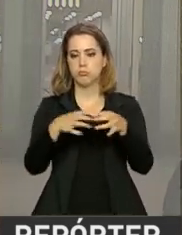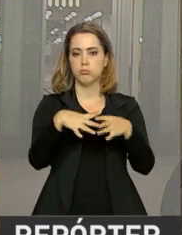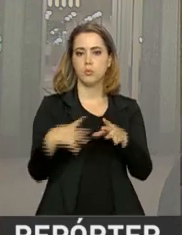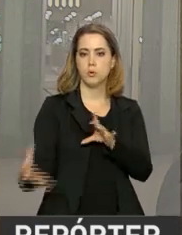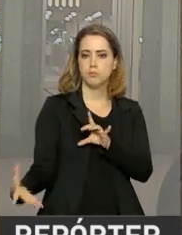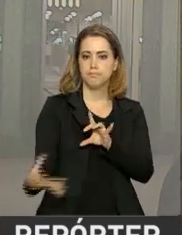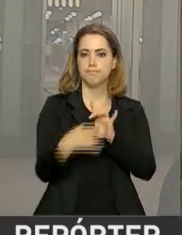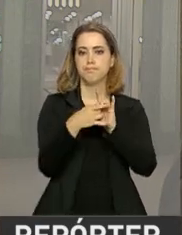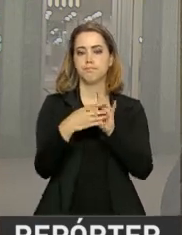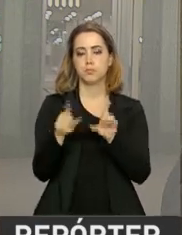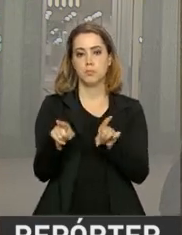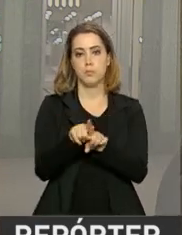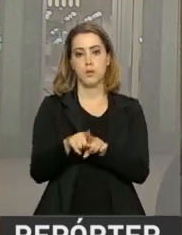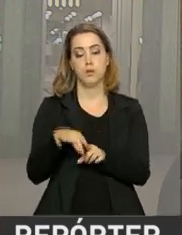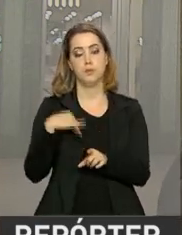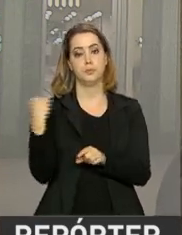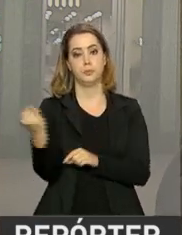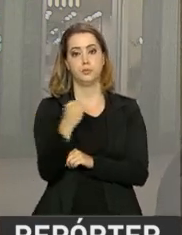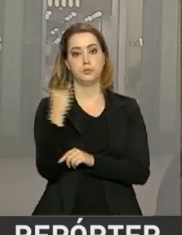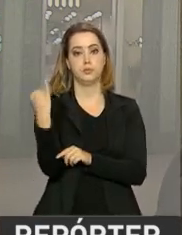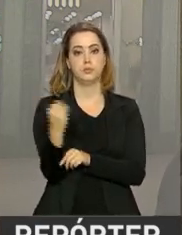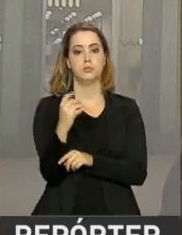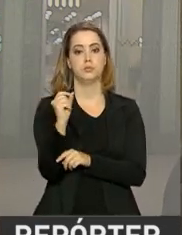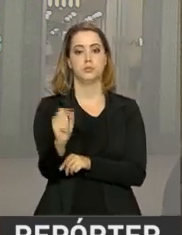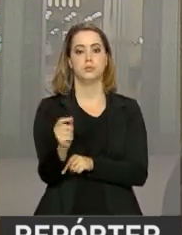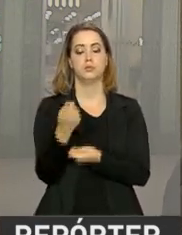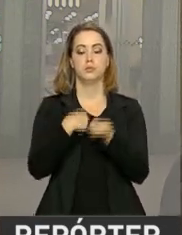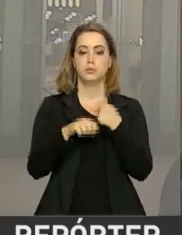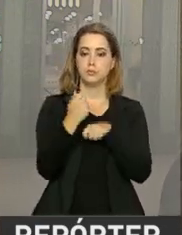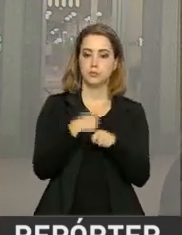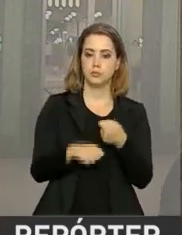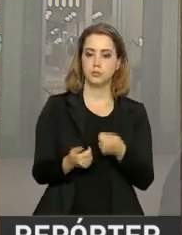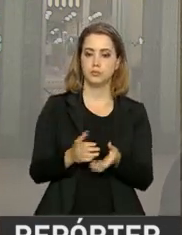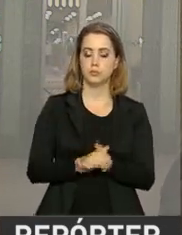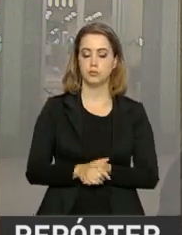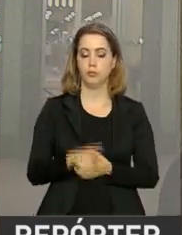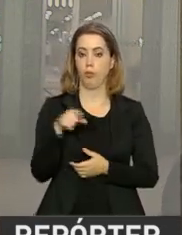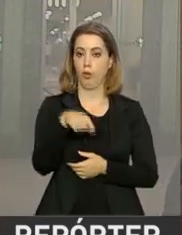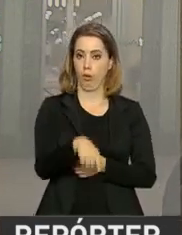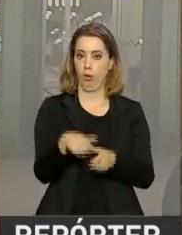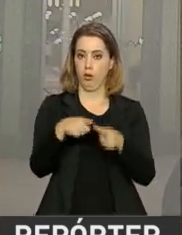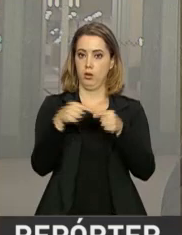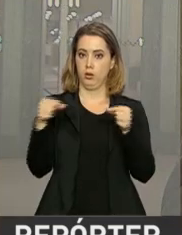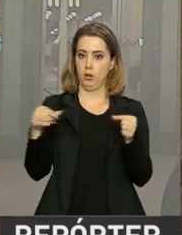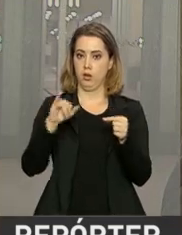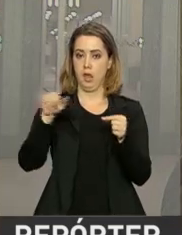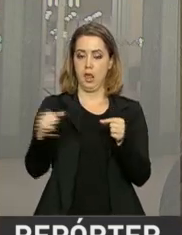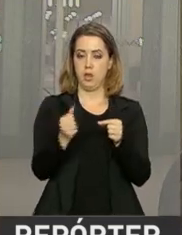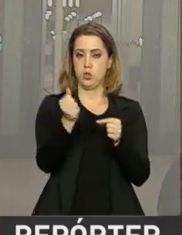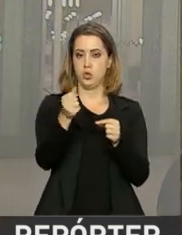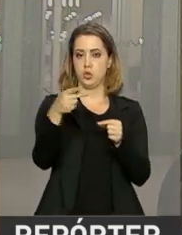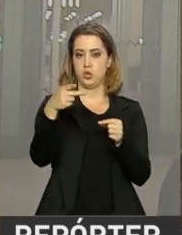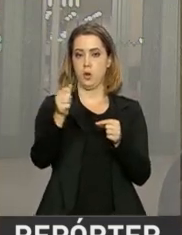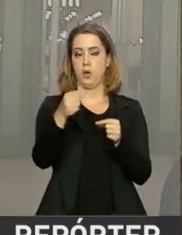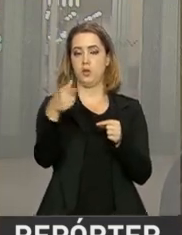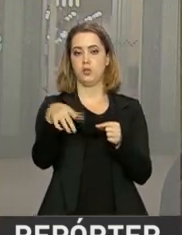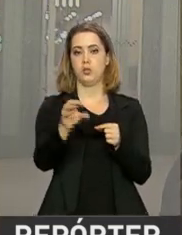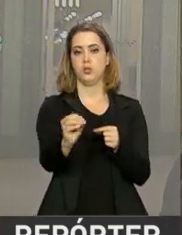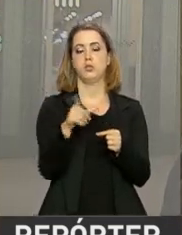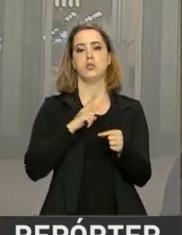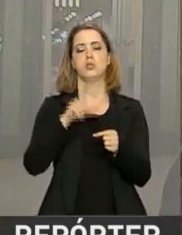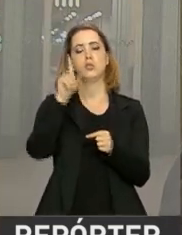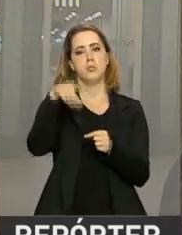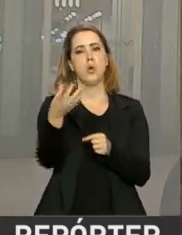também mantêm importante ligação na economia. O Japão é o sexto maior parceiro comercial do Brasil